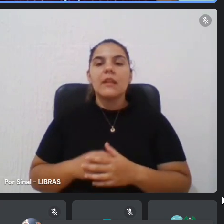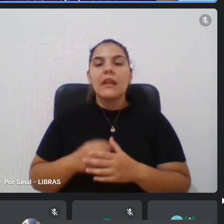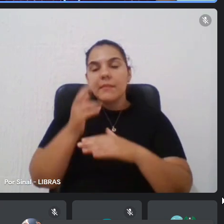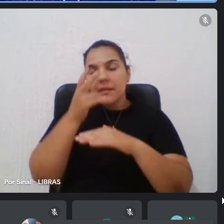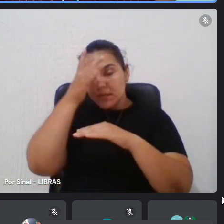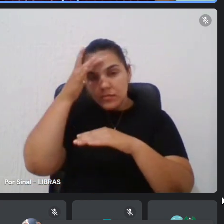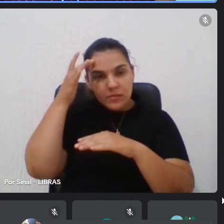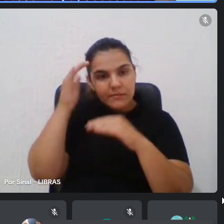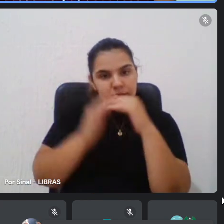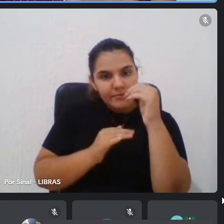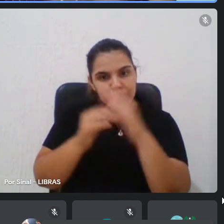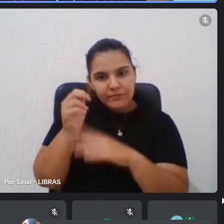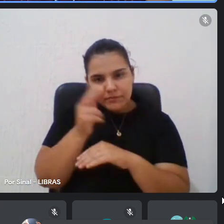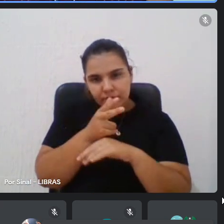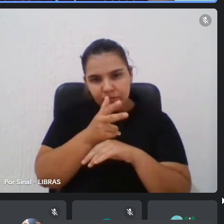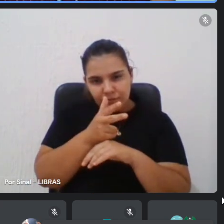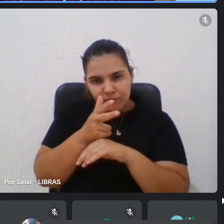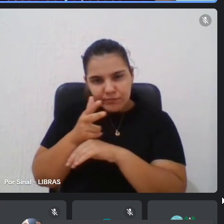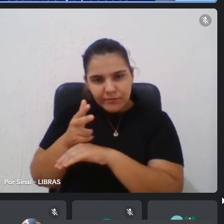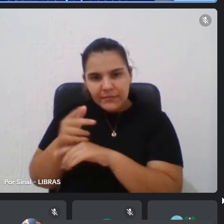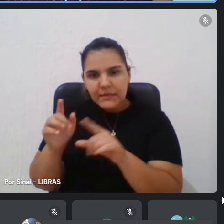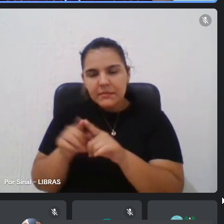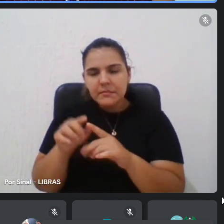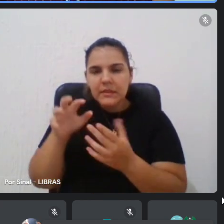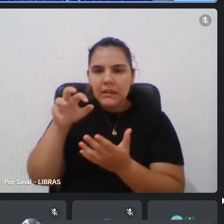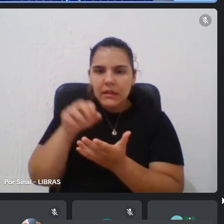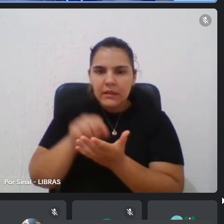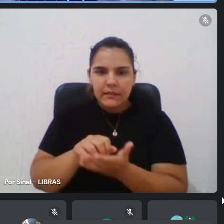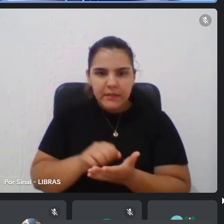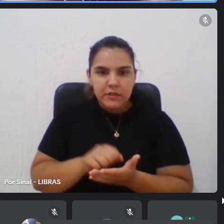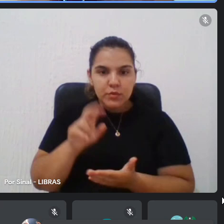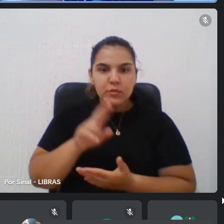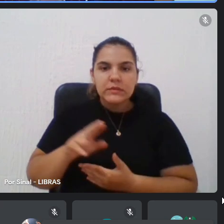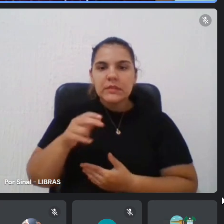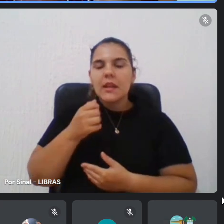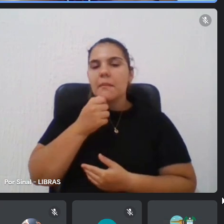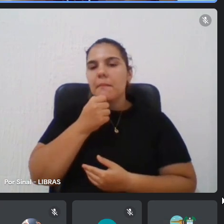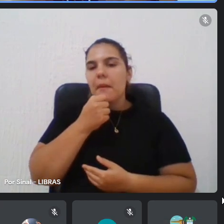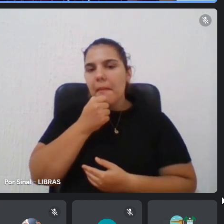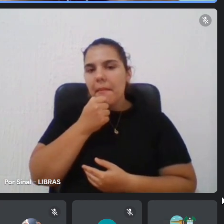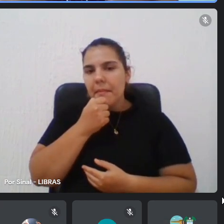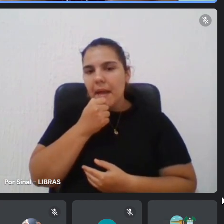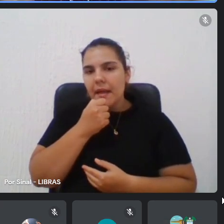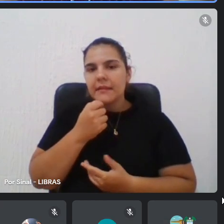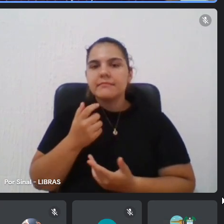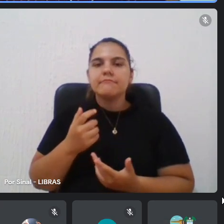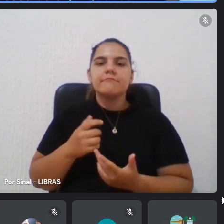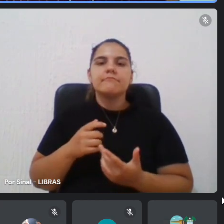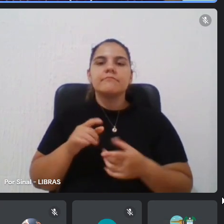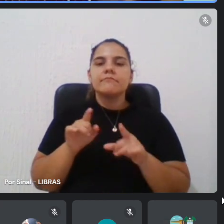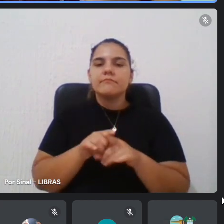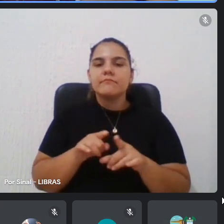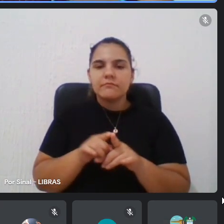faça as gravações com microfone e depois junte tudo numa ilha de edição profissional com uma